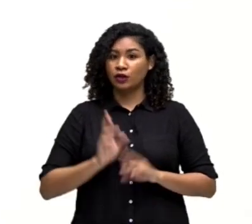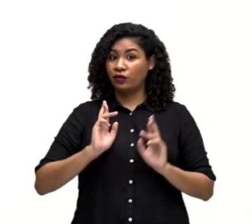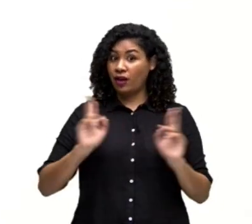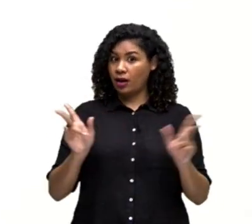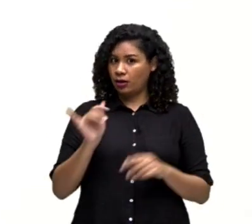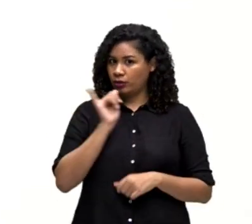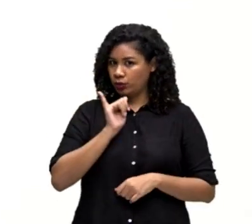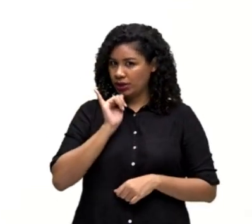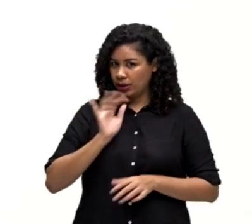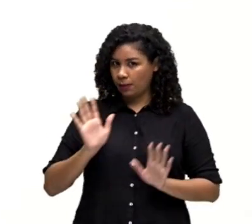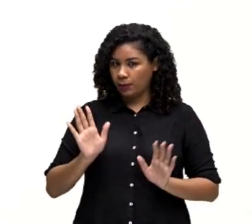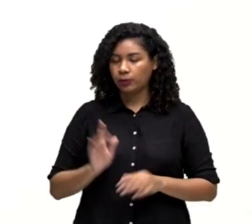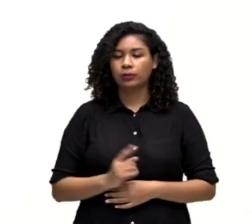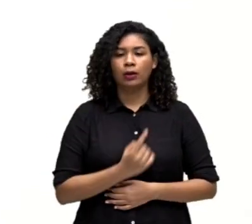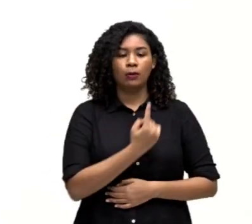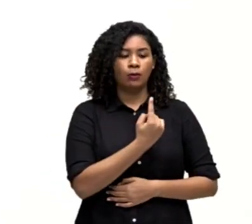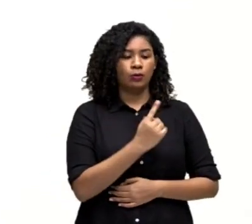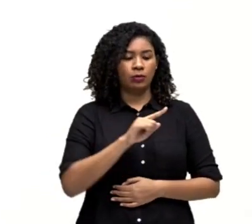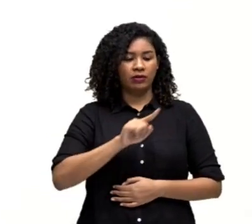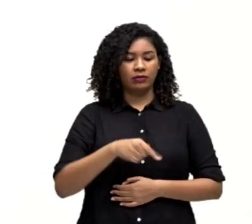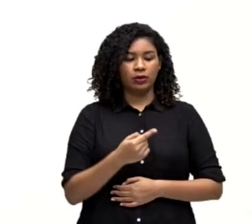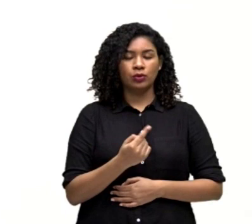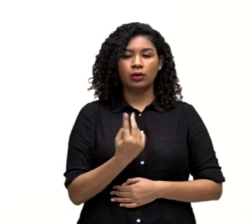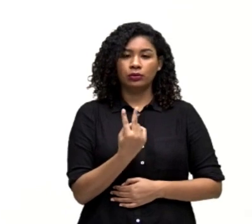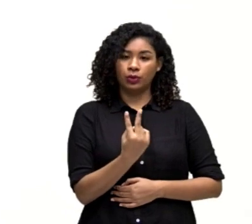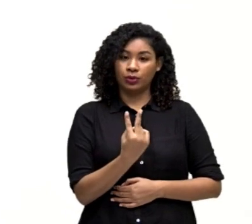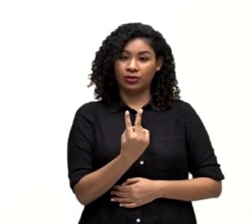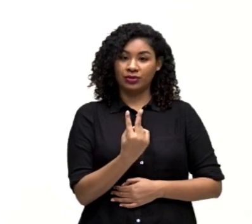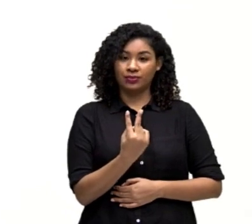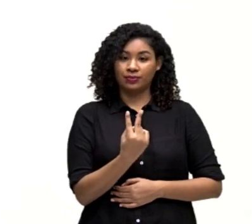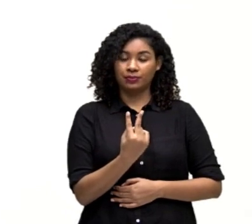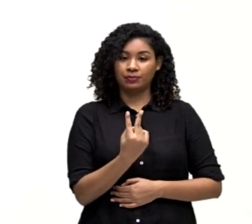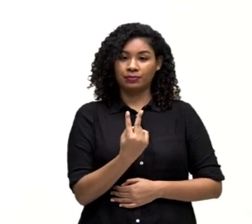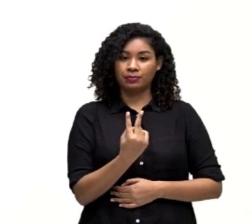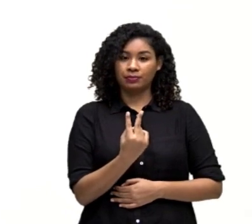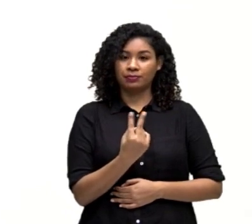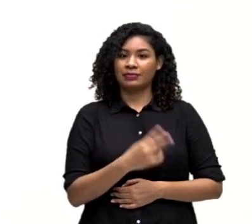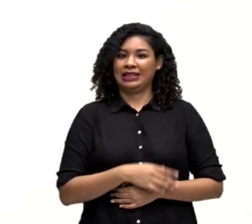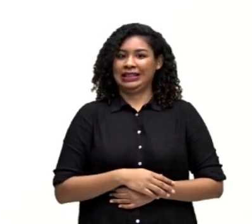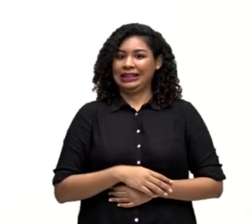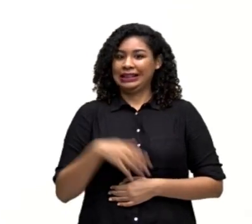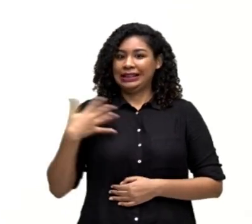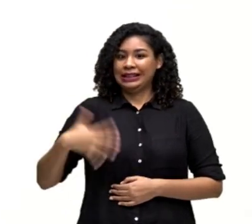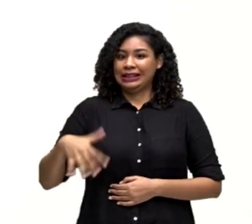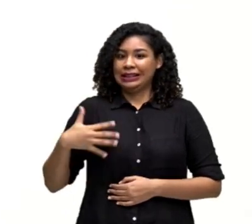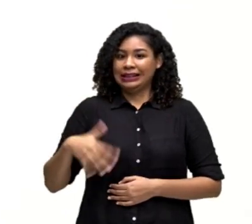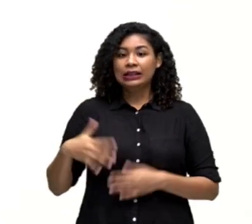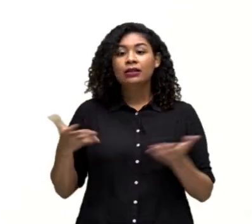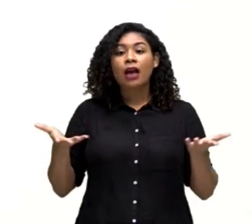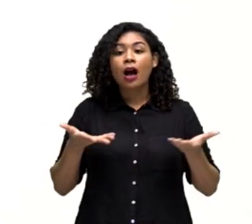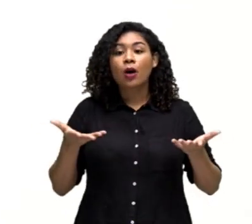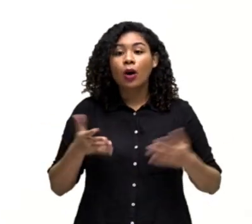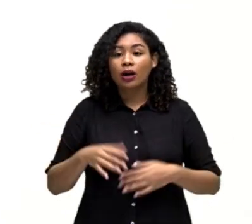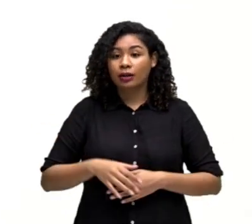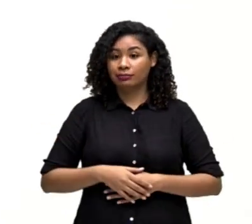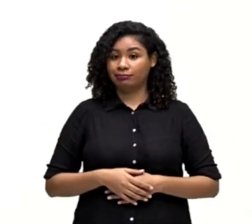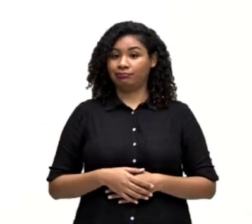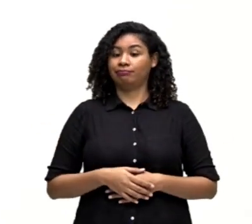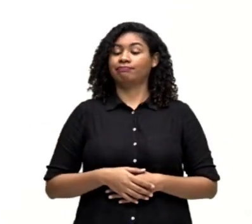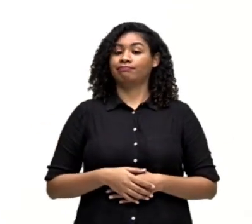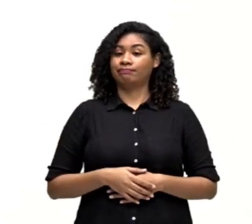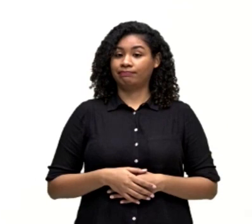diferente. Aqui eu tenho 1,2. Eita! E agora, o que acontece? Vamos